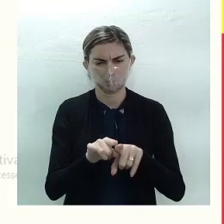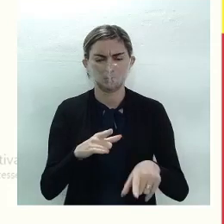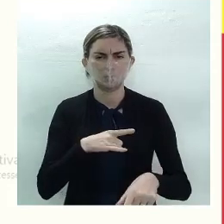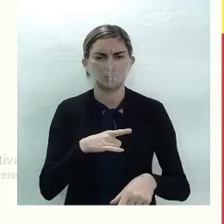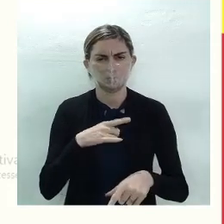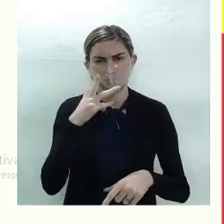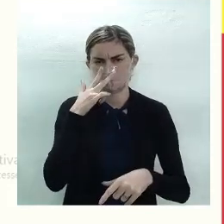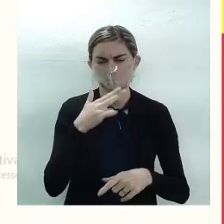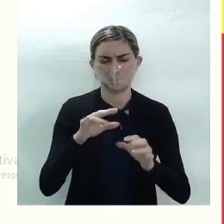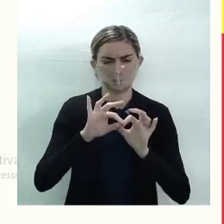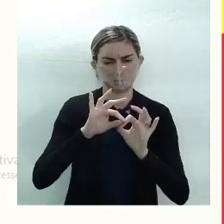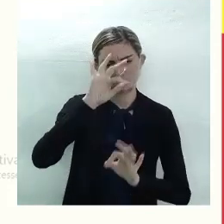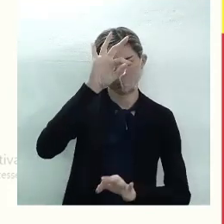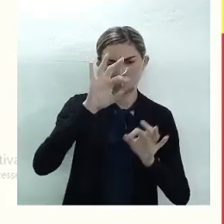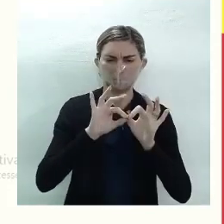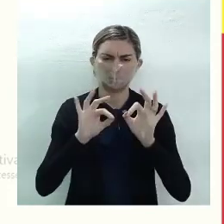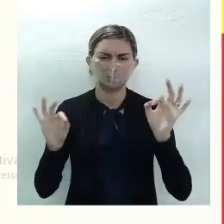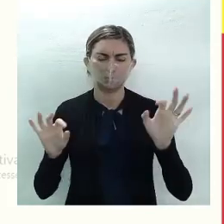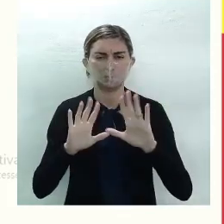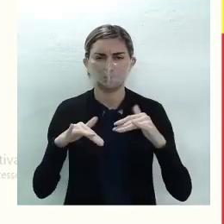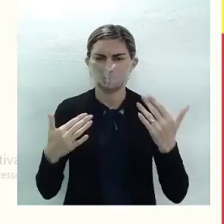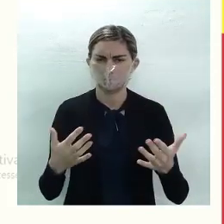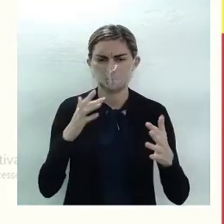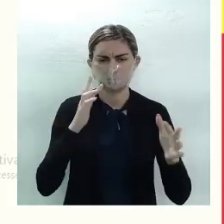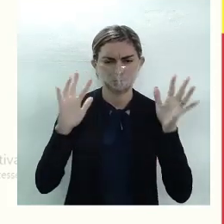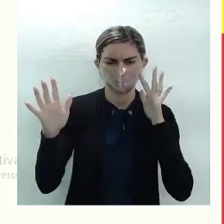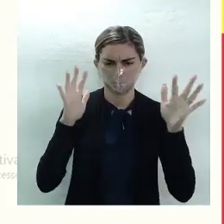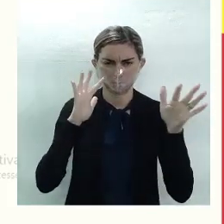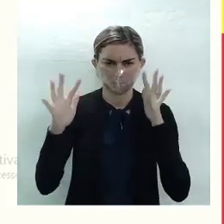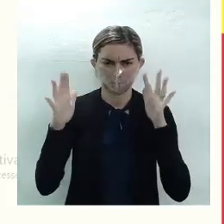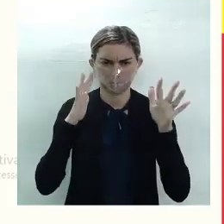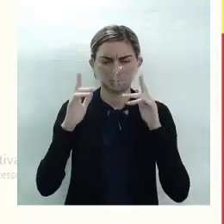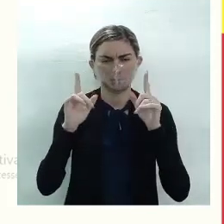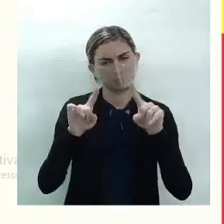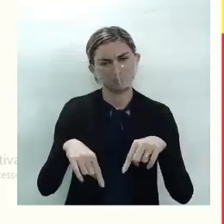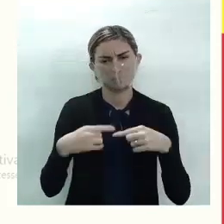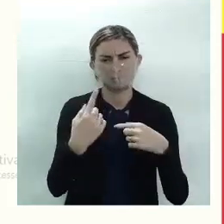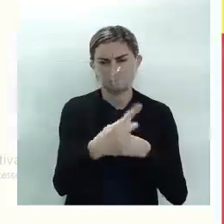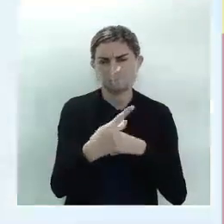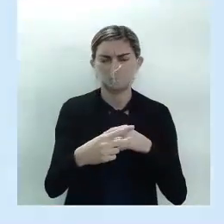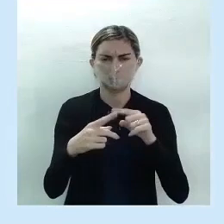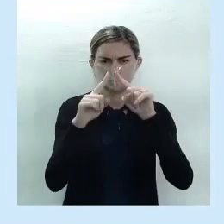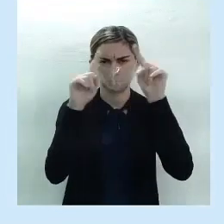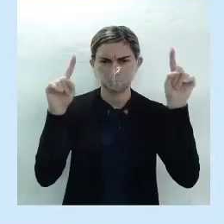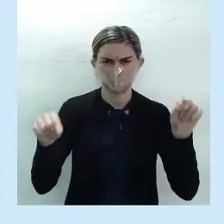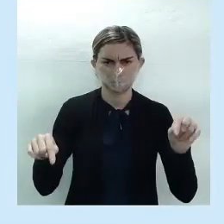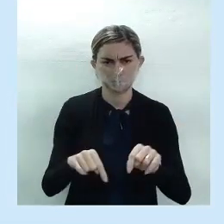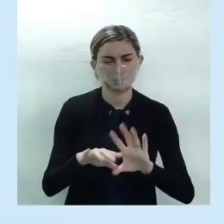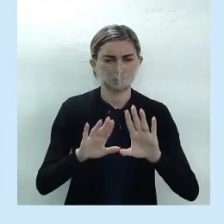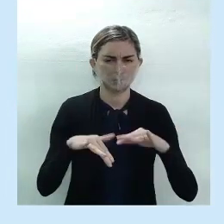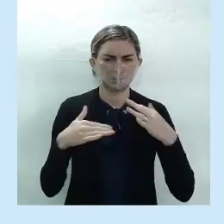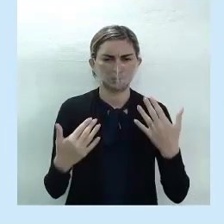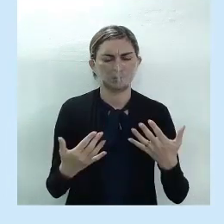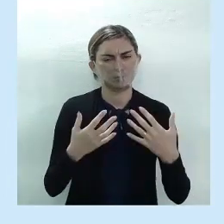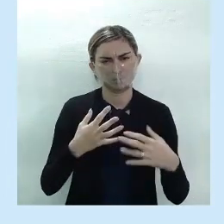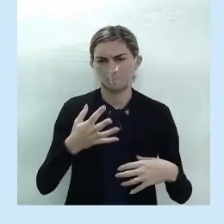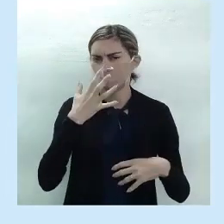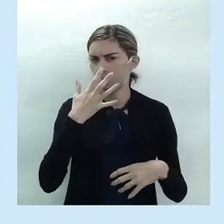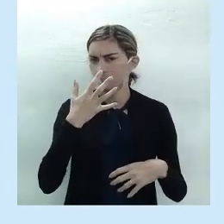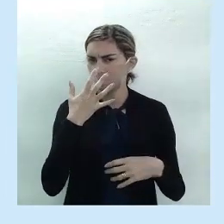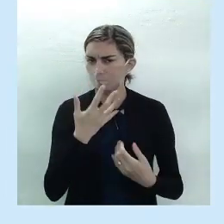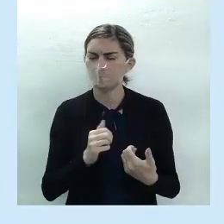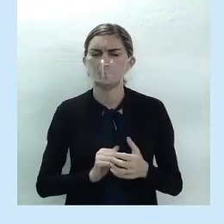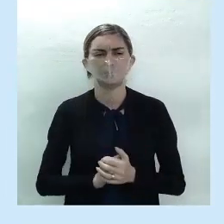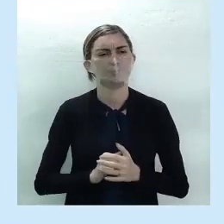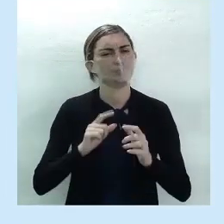a mesma distância. Então, reflexão é nesse formato. Então é o seguinte, observe aqui ao